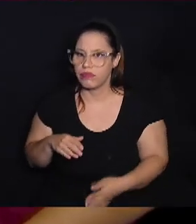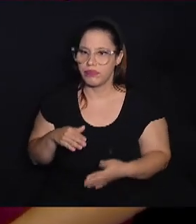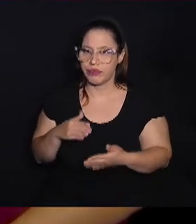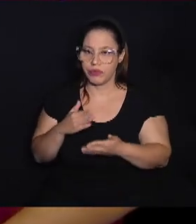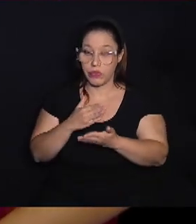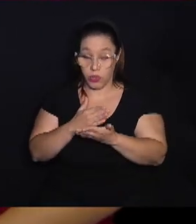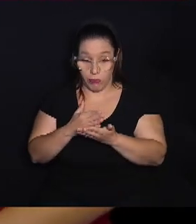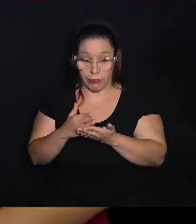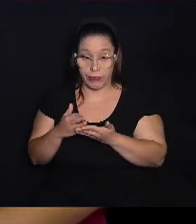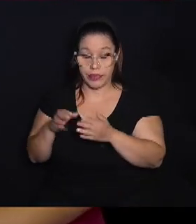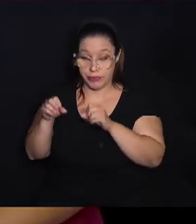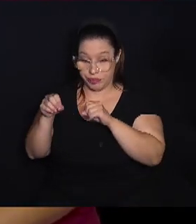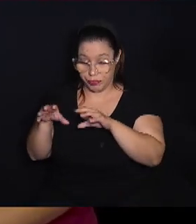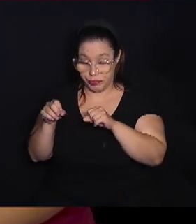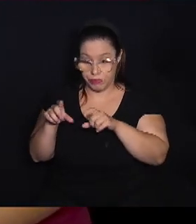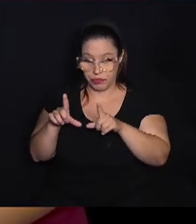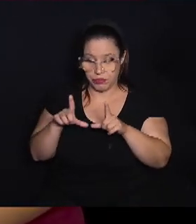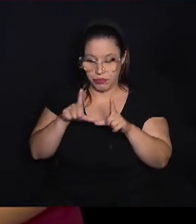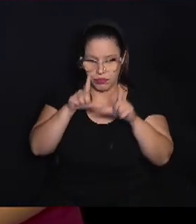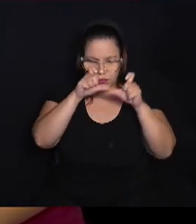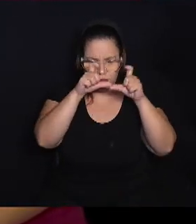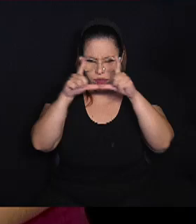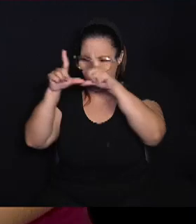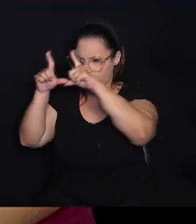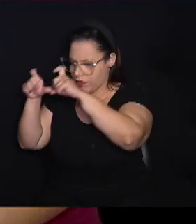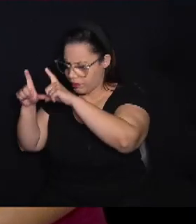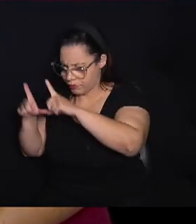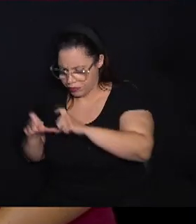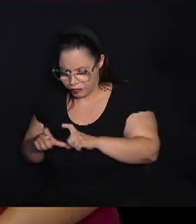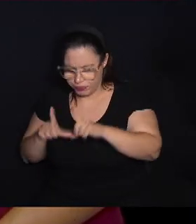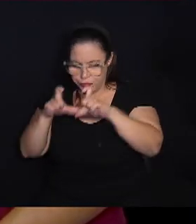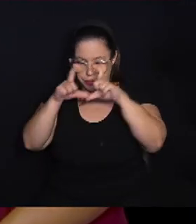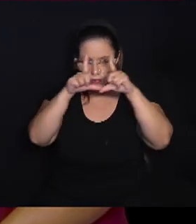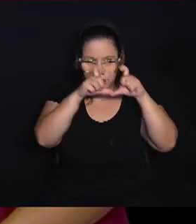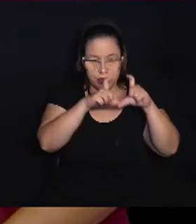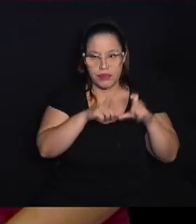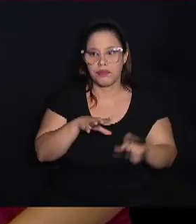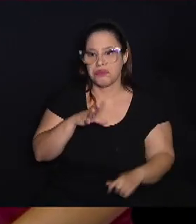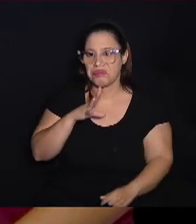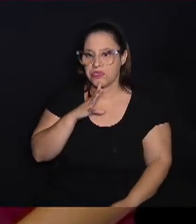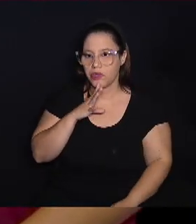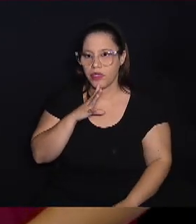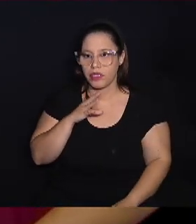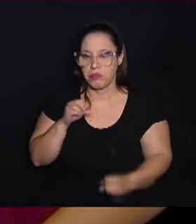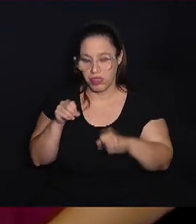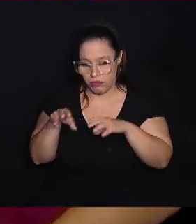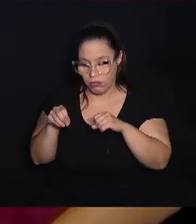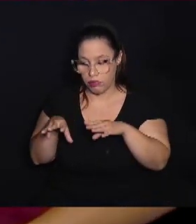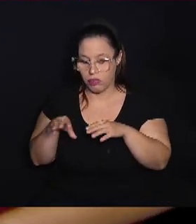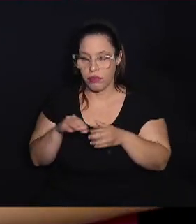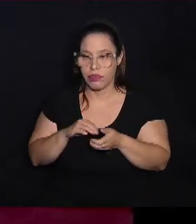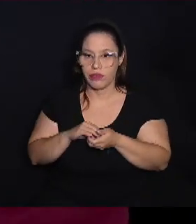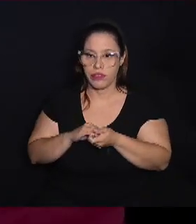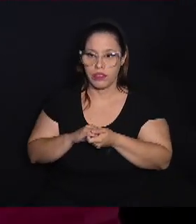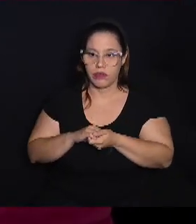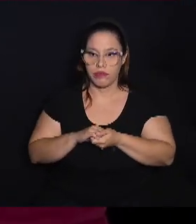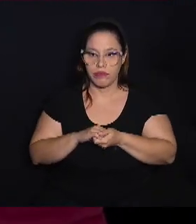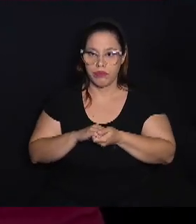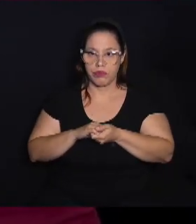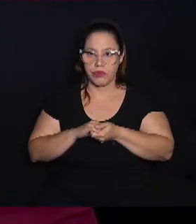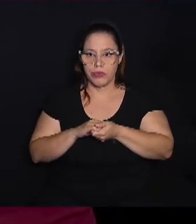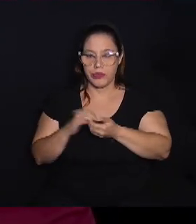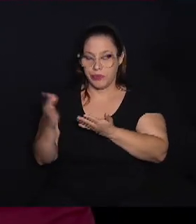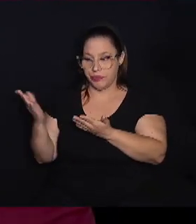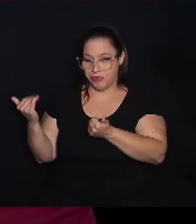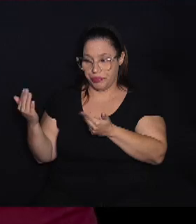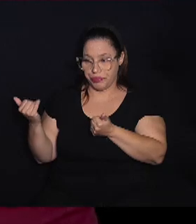dando aulas de fotografia, né, que eu tinha já um pouco de conhecimento de fotografia. E aí, os jovens,